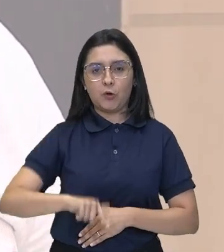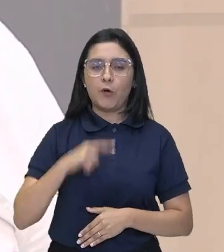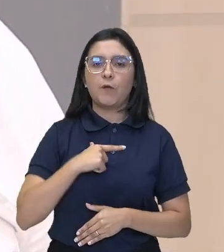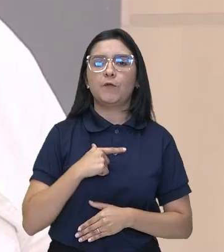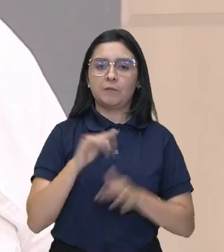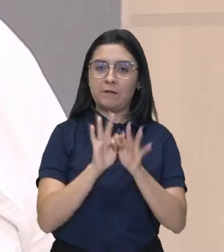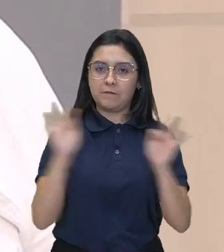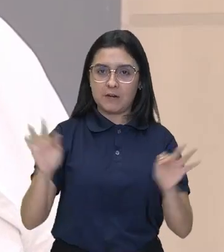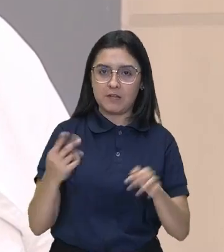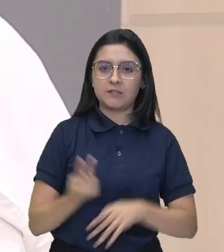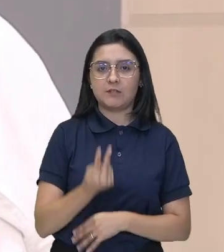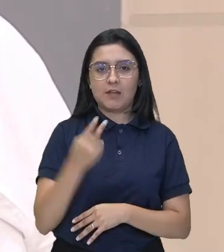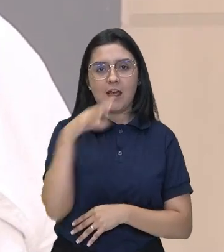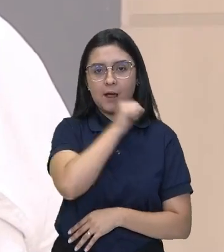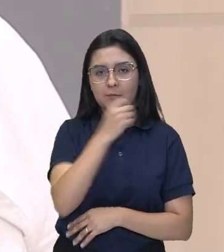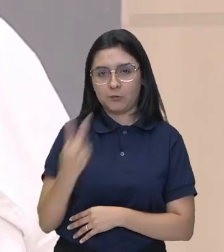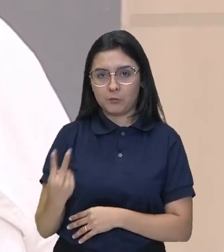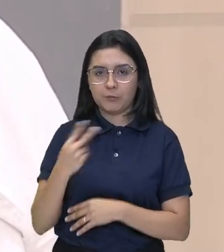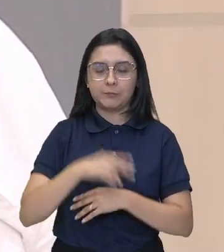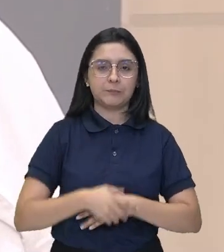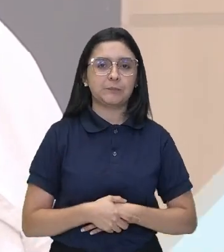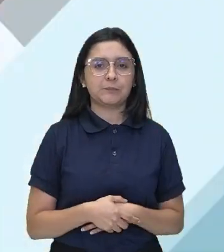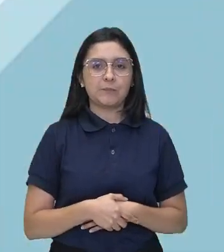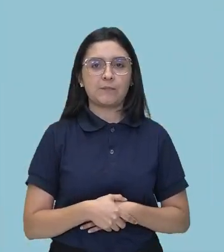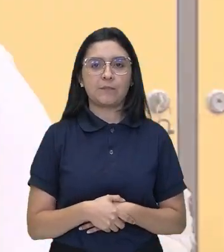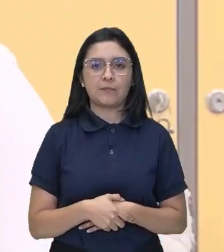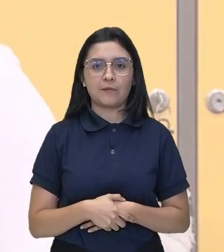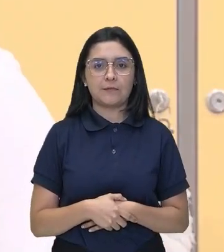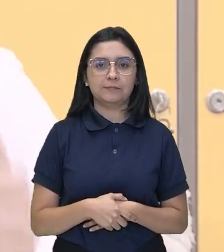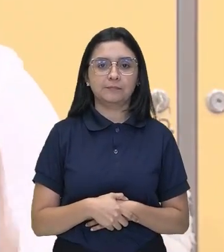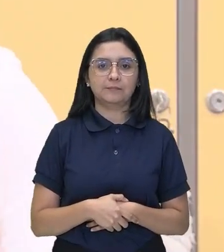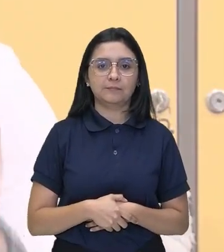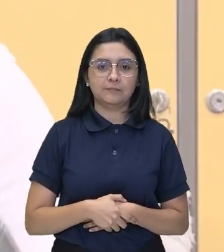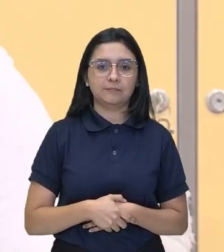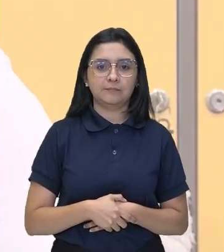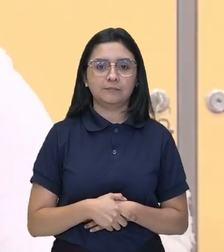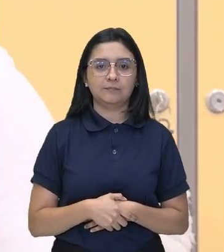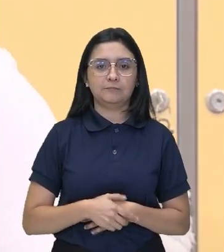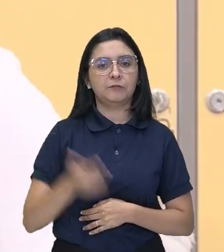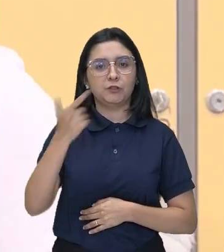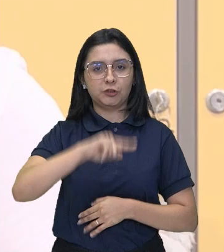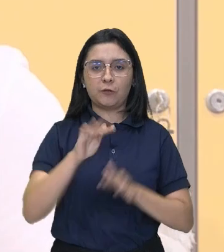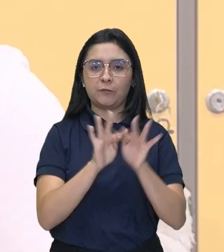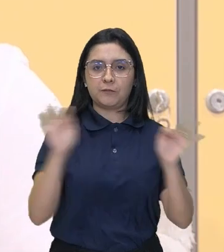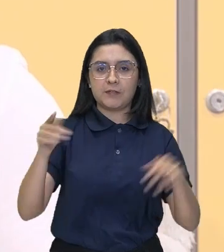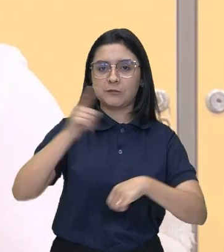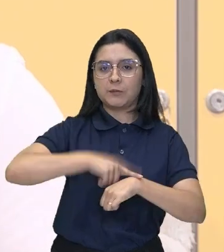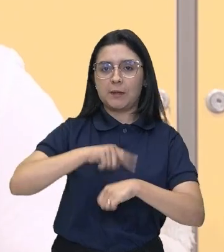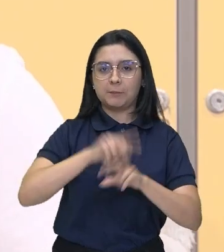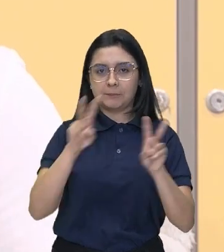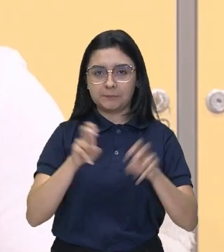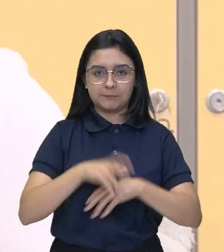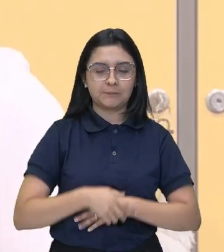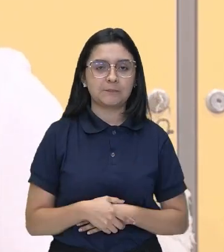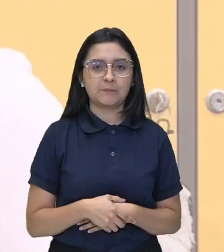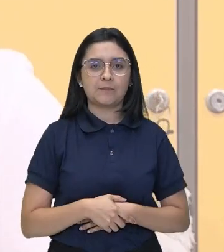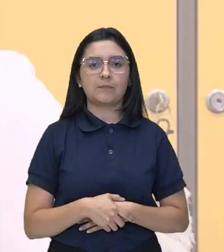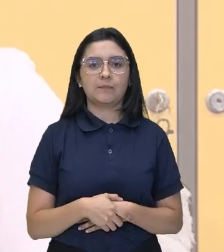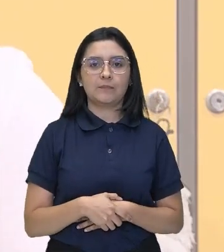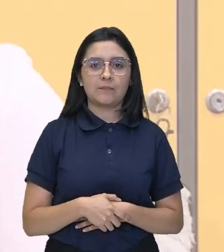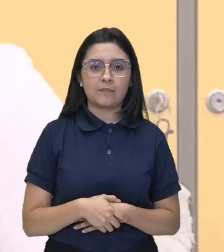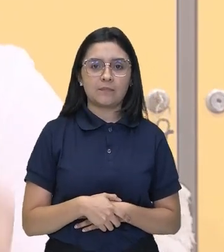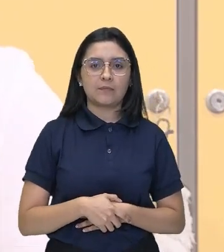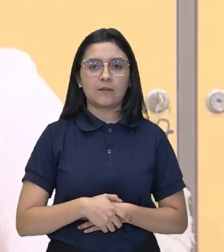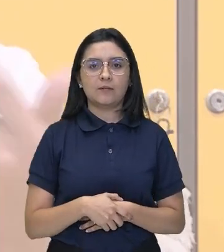não sabia que o sabiá sabia assobiar? O tempo perguntou pro tempo quanto tempo o tempo tem.